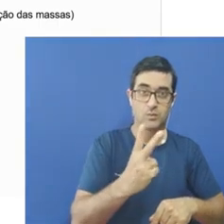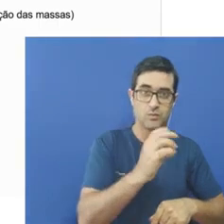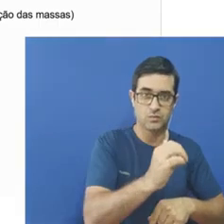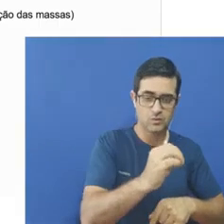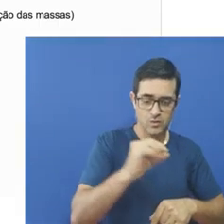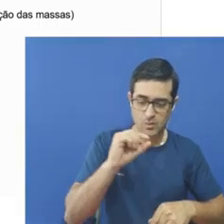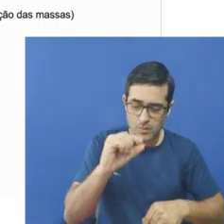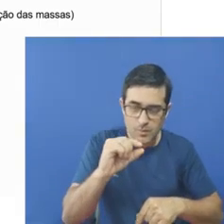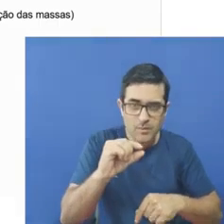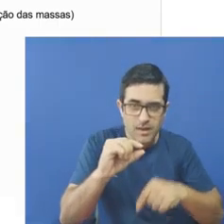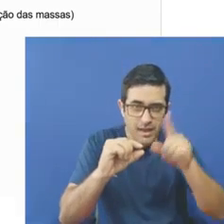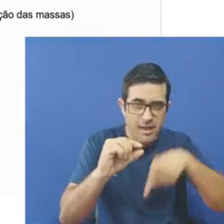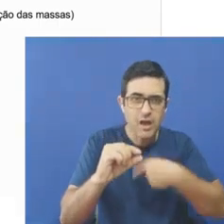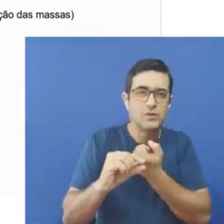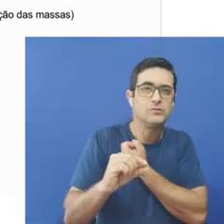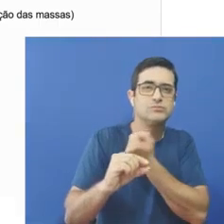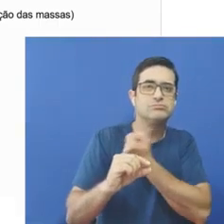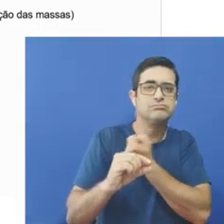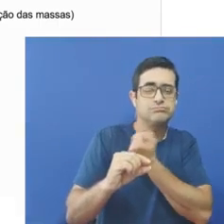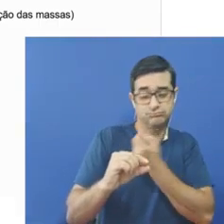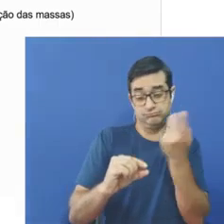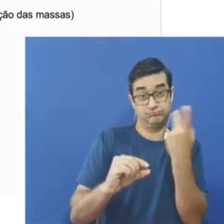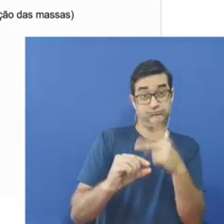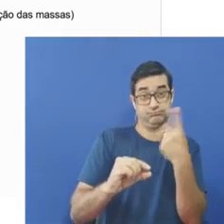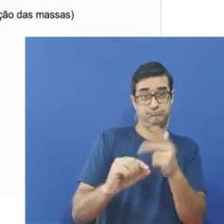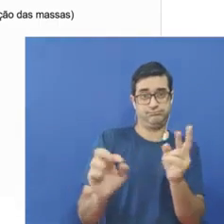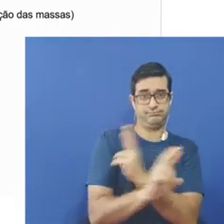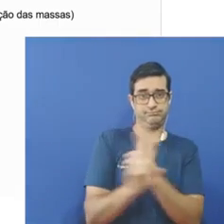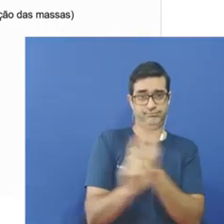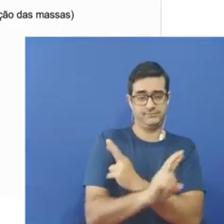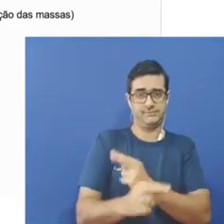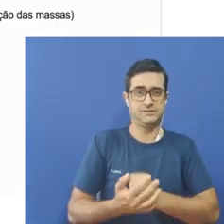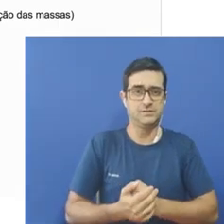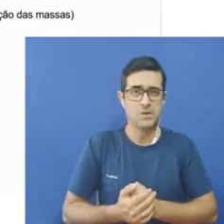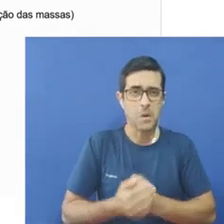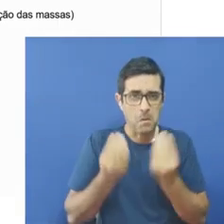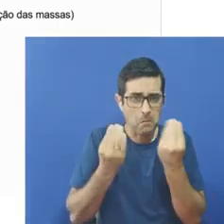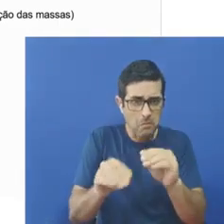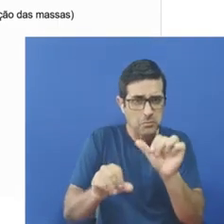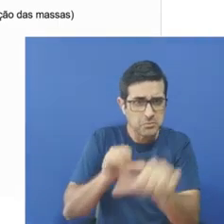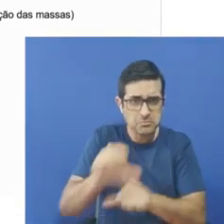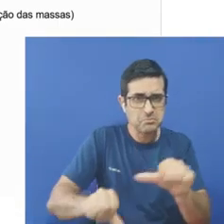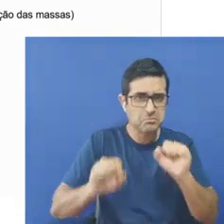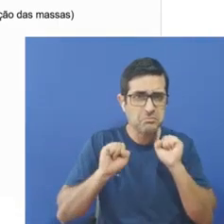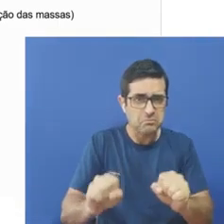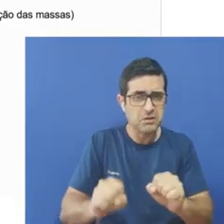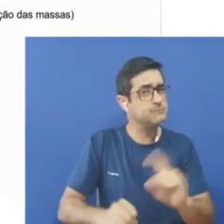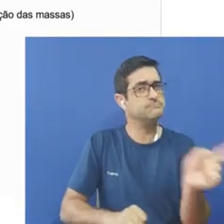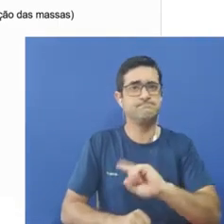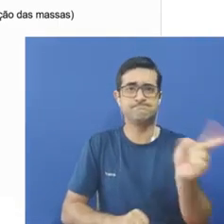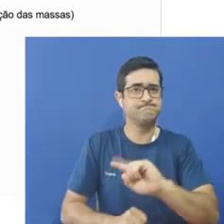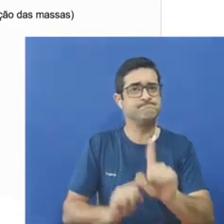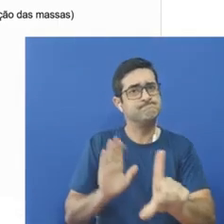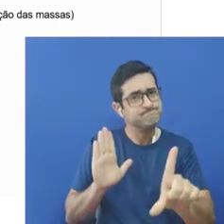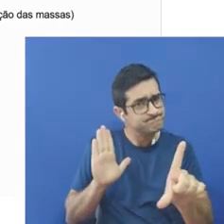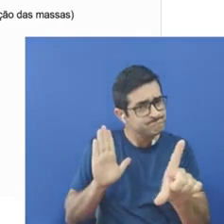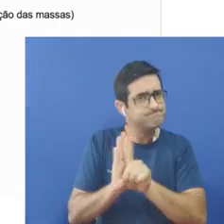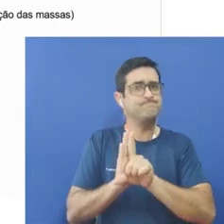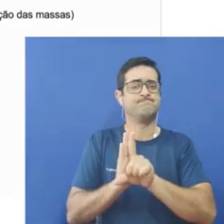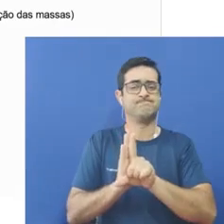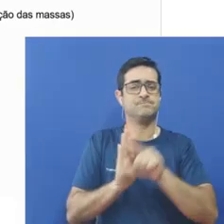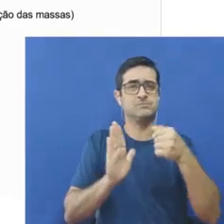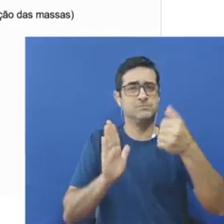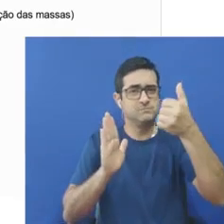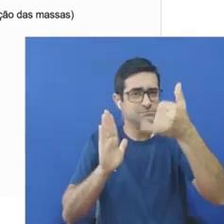uma das substâncias. Isso eu jamais posso alterar, porque é a lei de Proust, ou seja, a lei